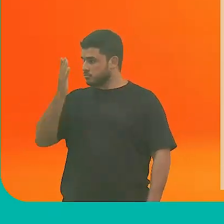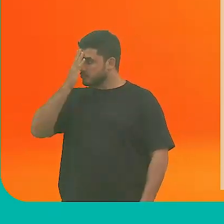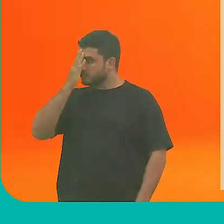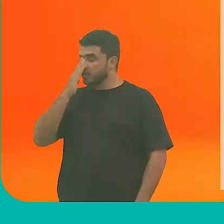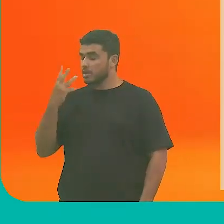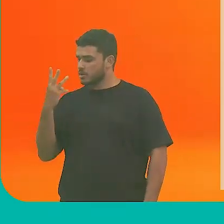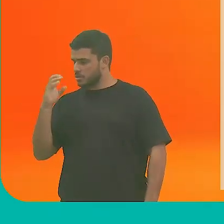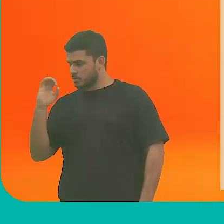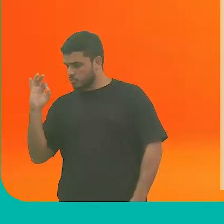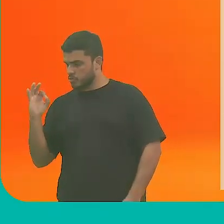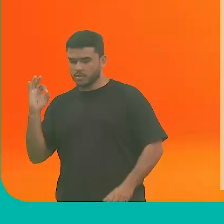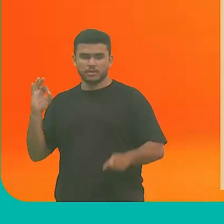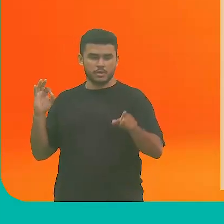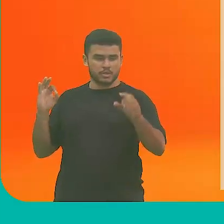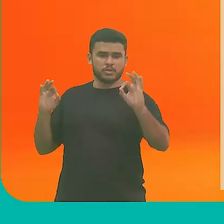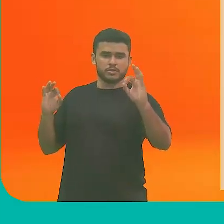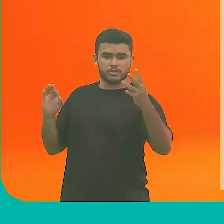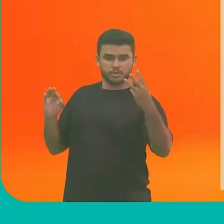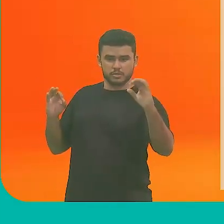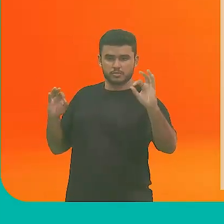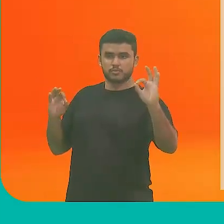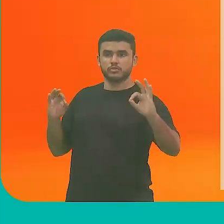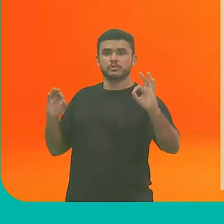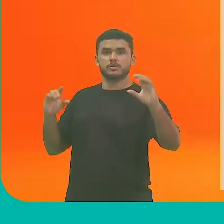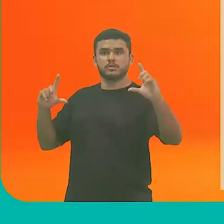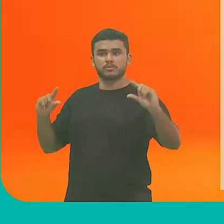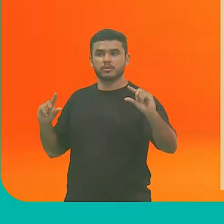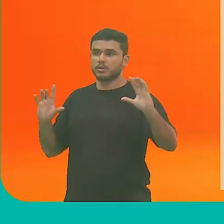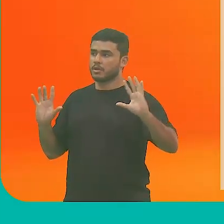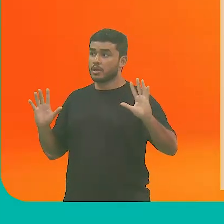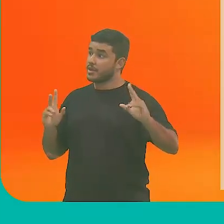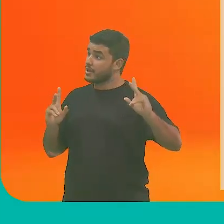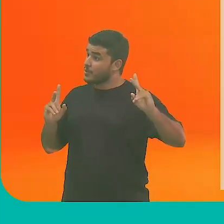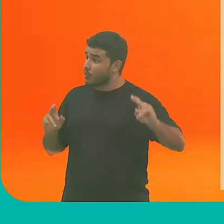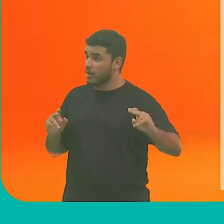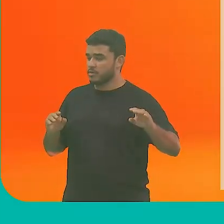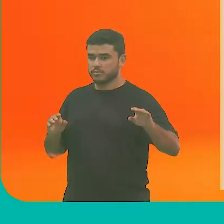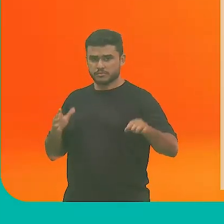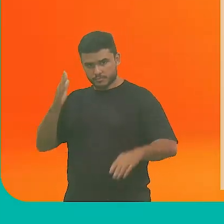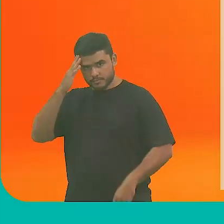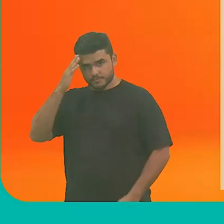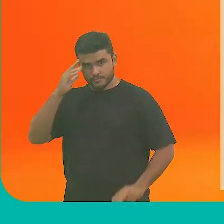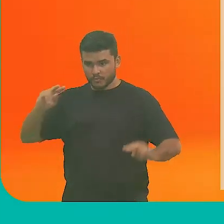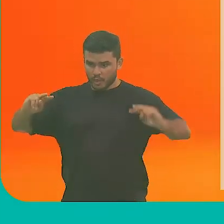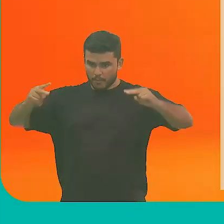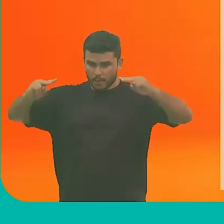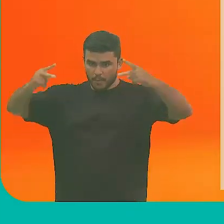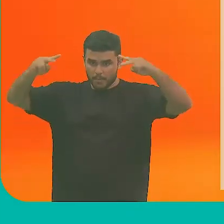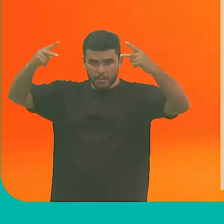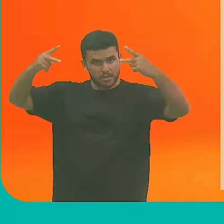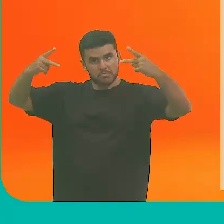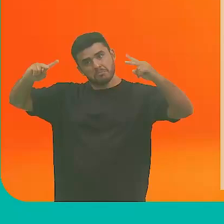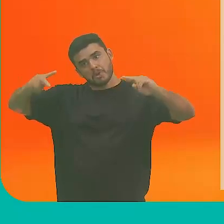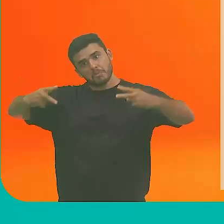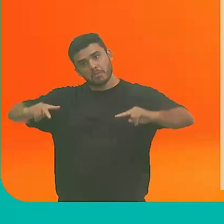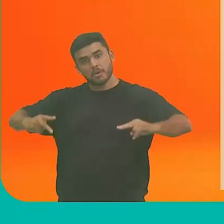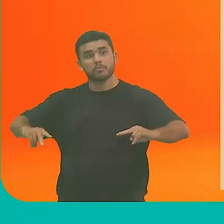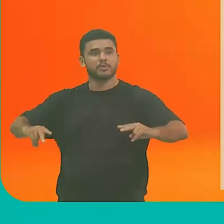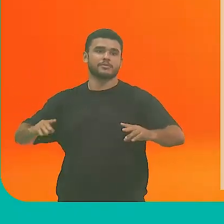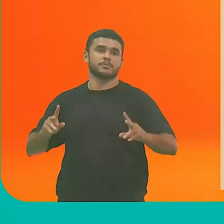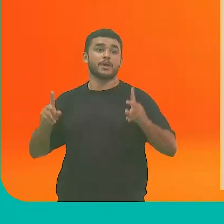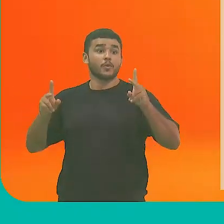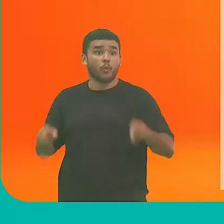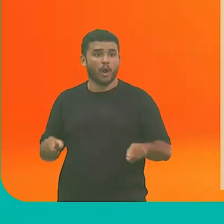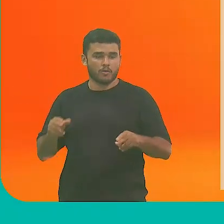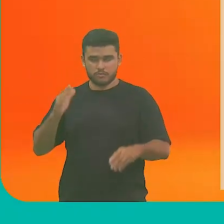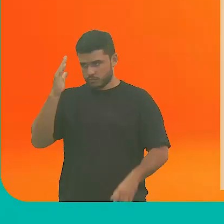fato da variação ser proporcional já vai me dizendo o que eu vou fazer na questão, tá?